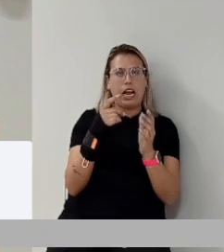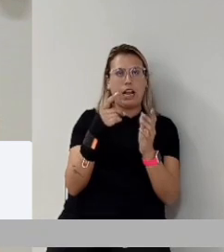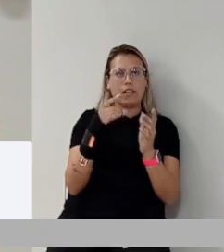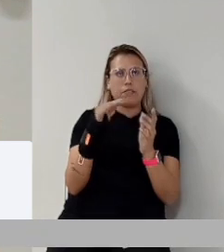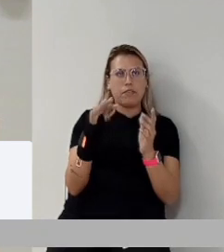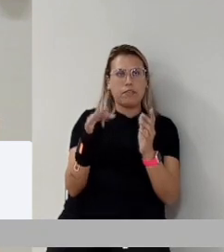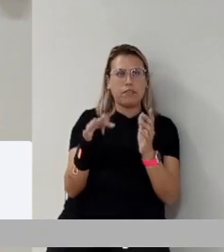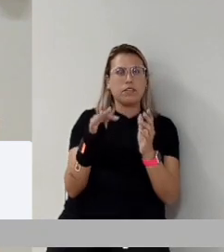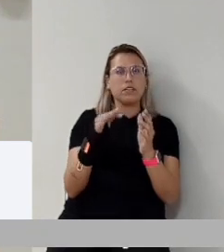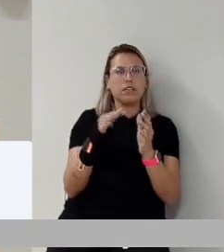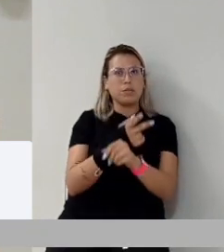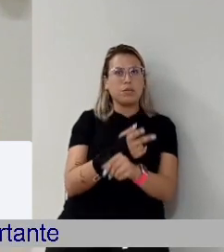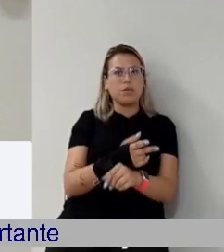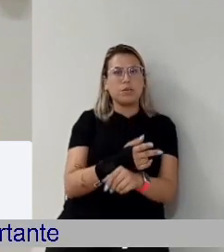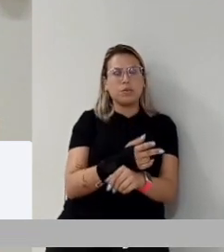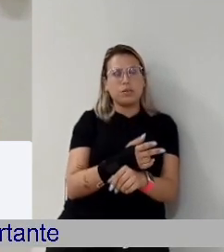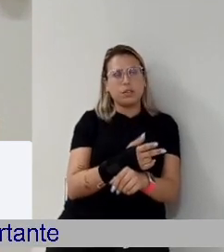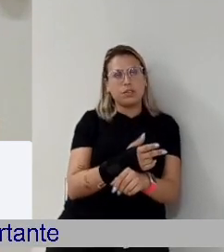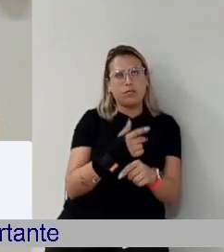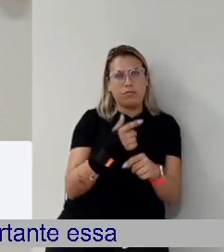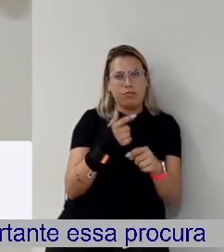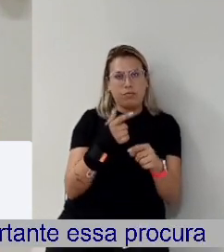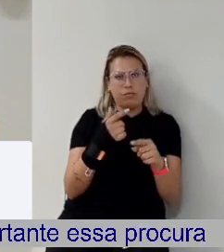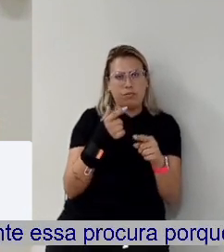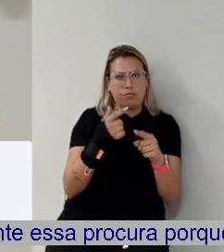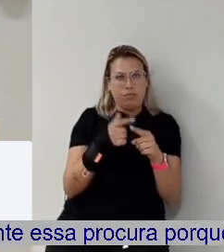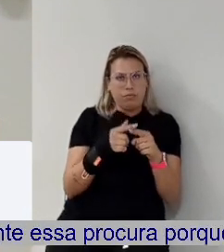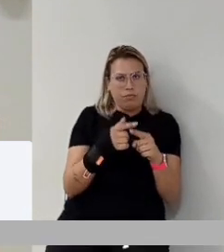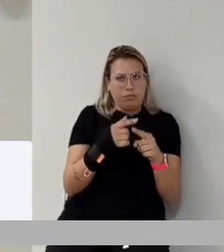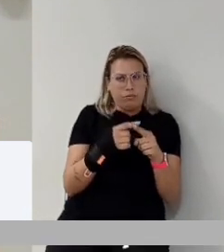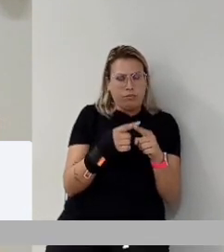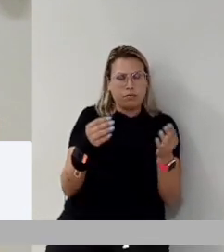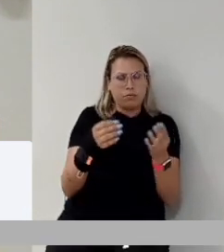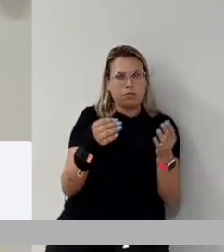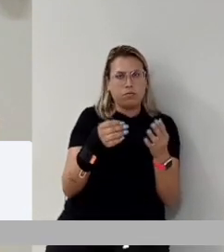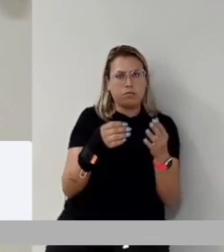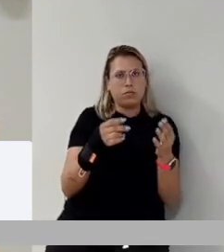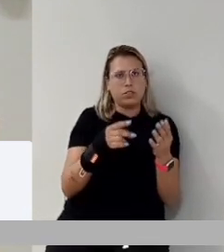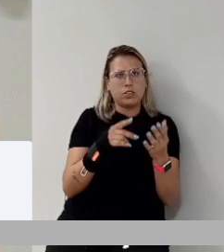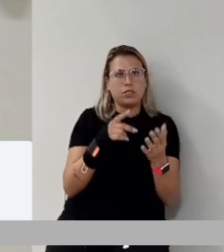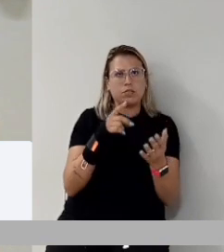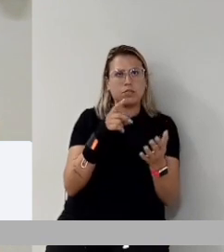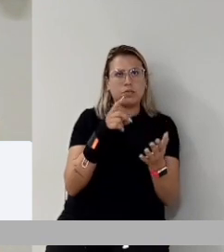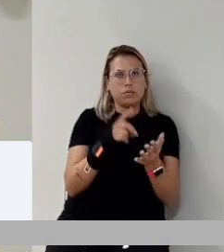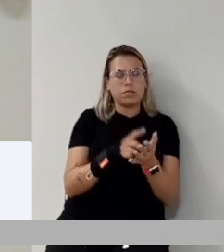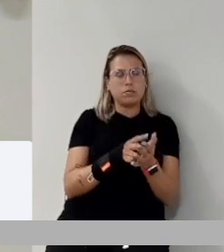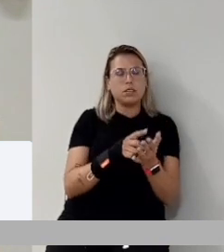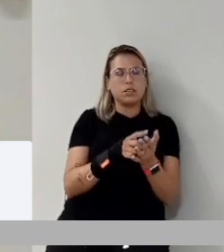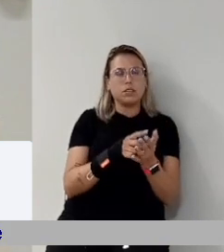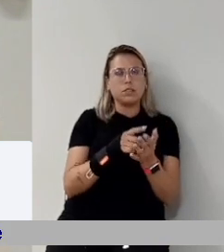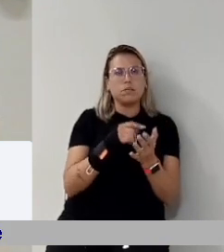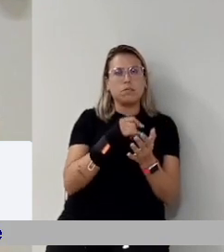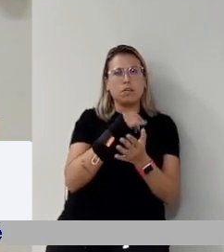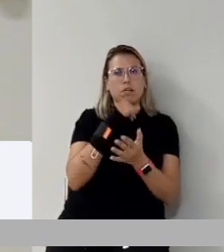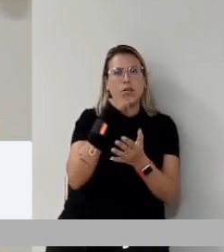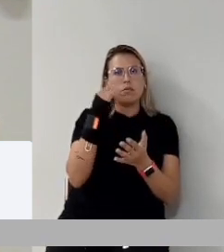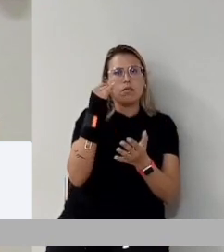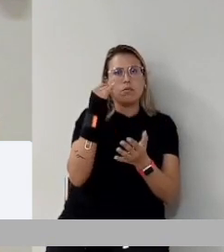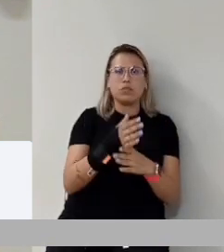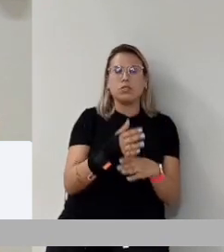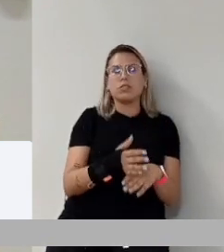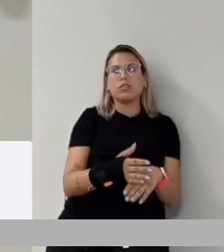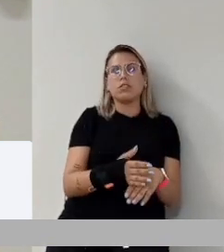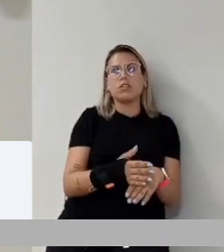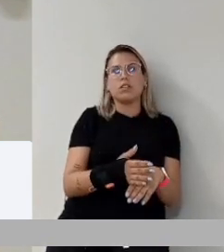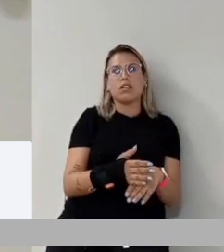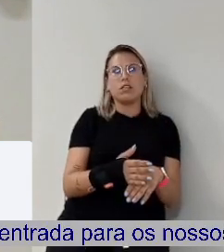grande né e é importante essa procura porque hoje em dia é o principal documento é a principal psta de entrada para